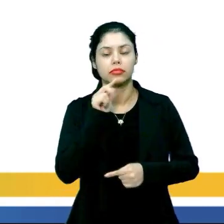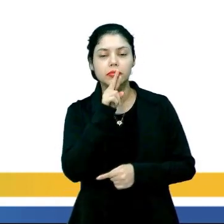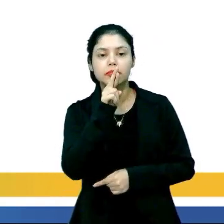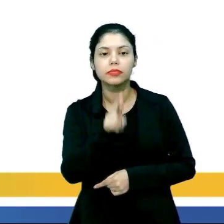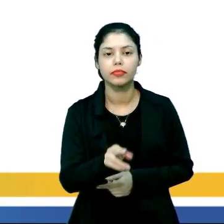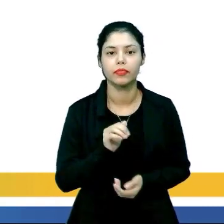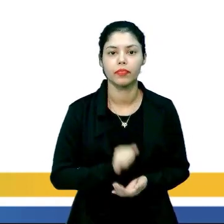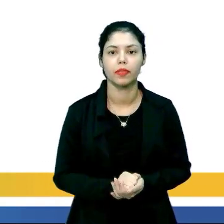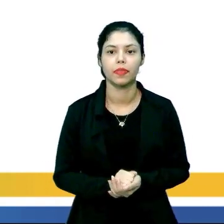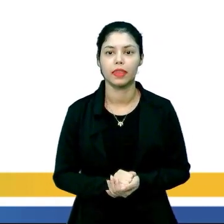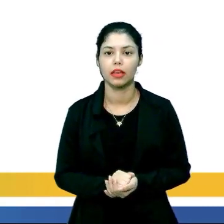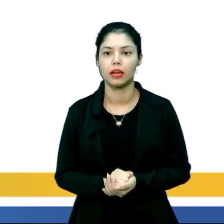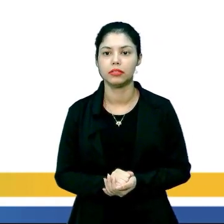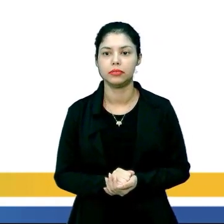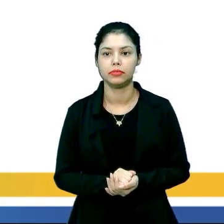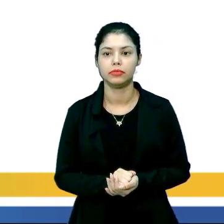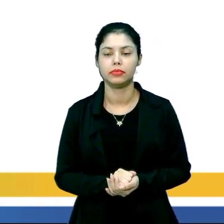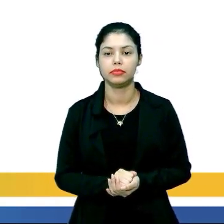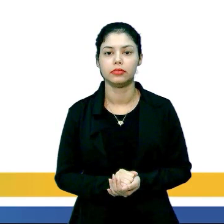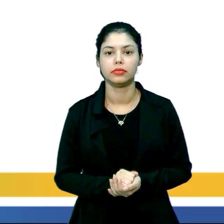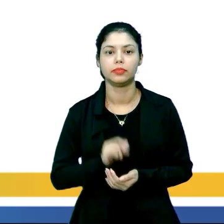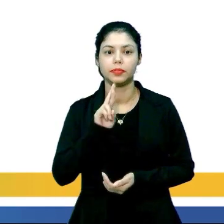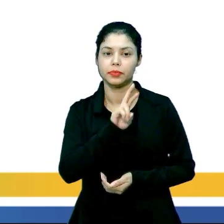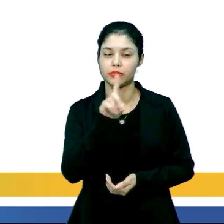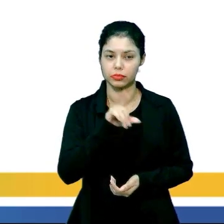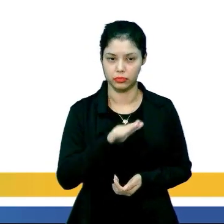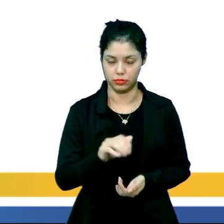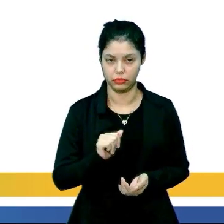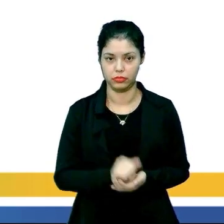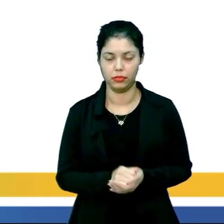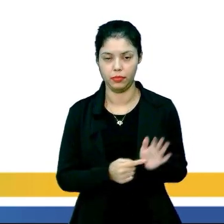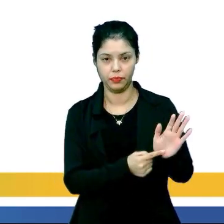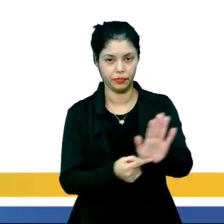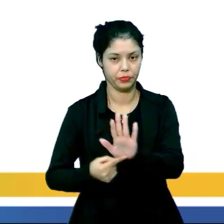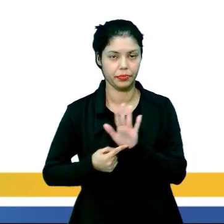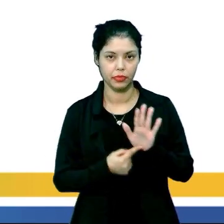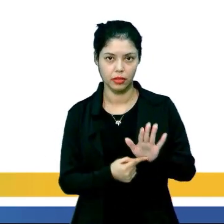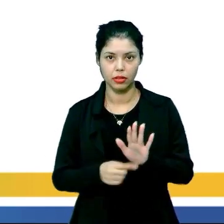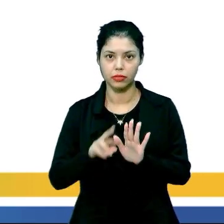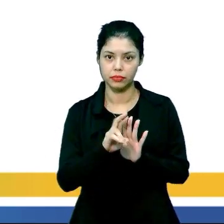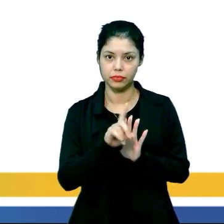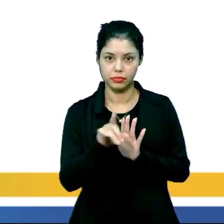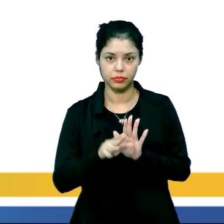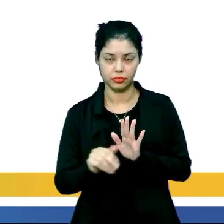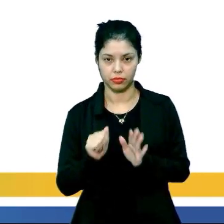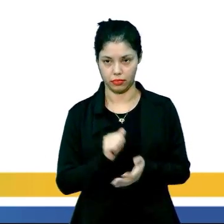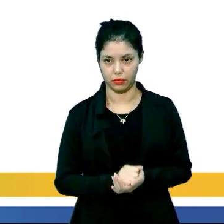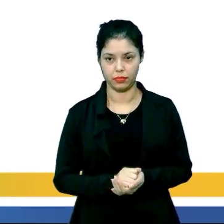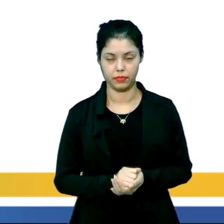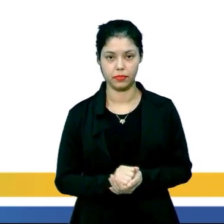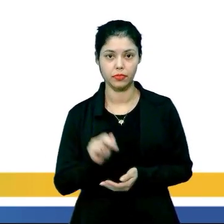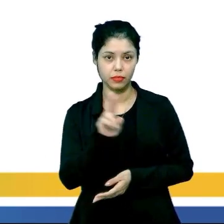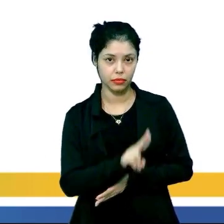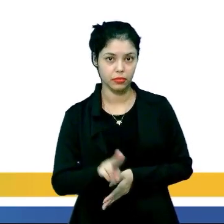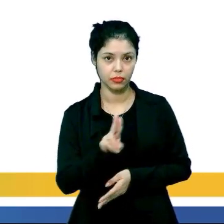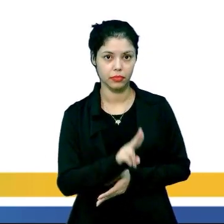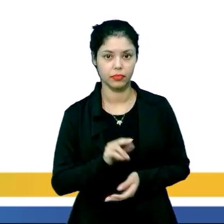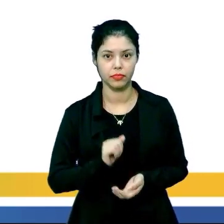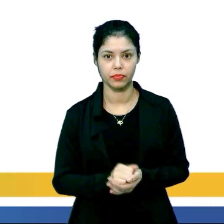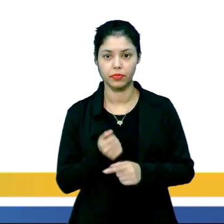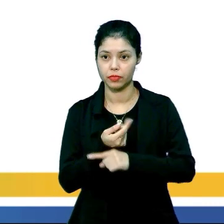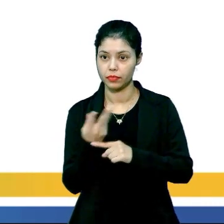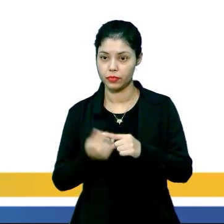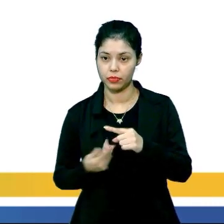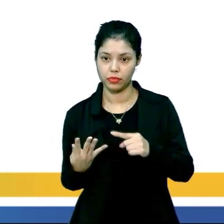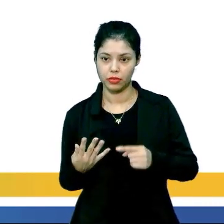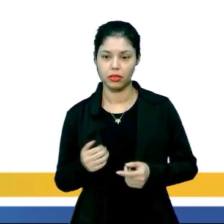divisão de A por B é chamado de razão. A representação de uma razão feita da forma mais usual, nós temos aí a